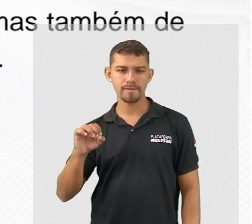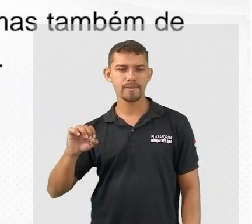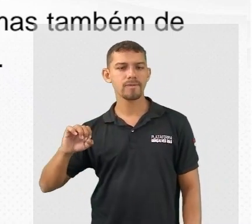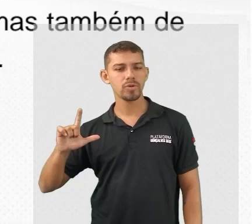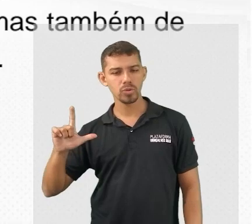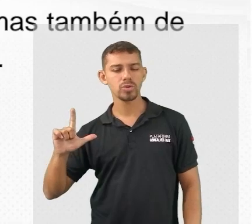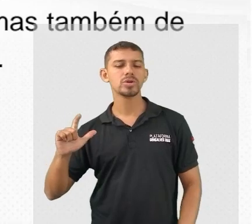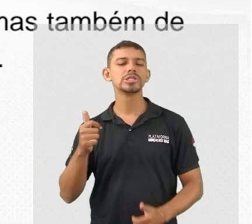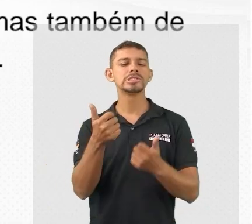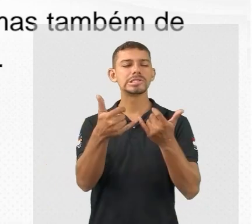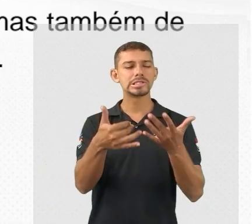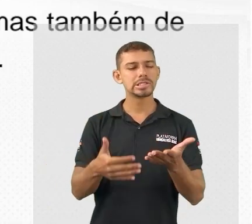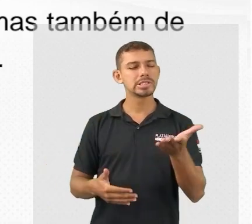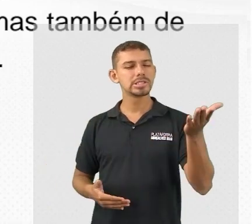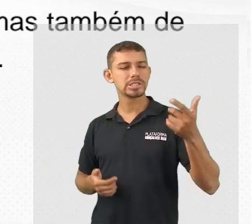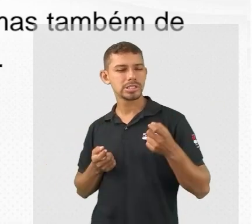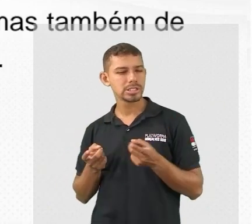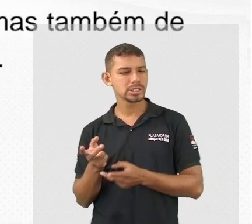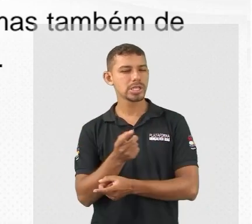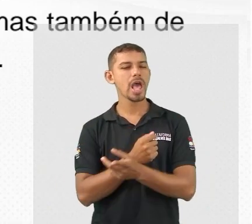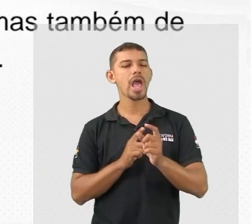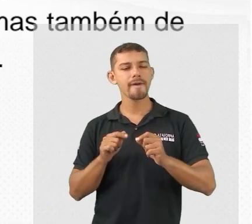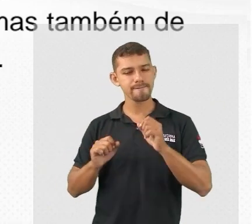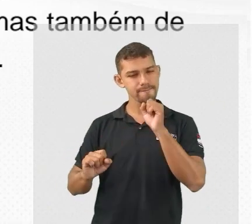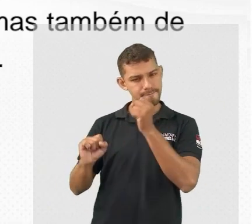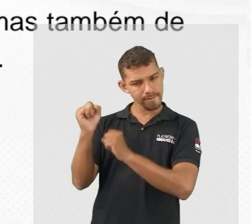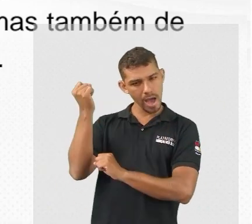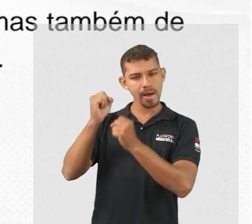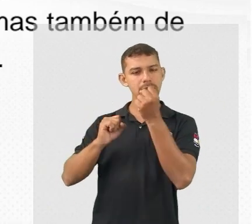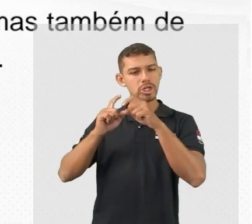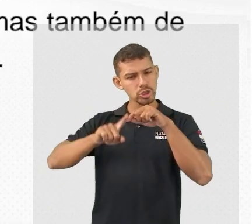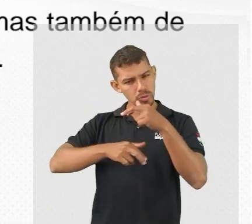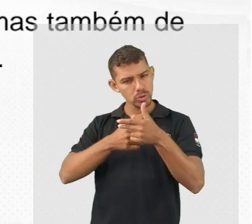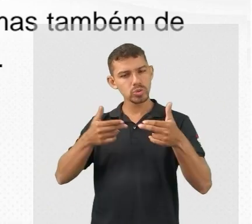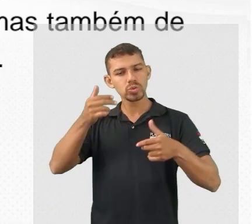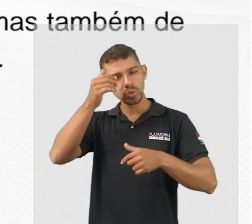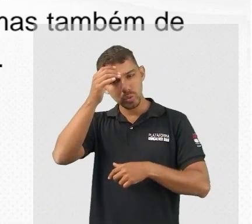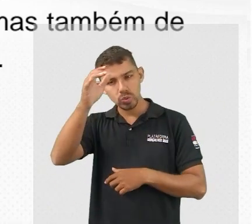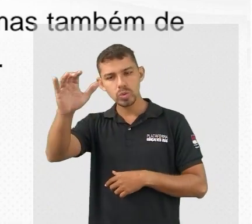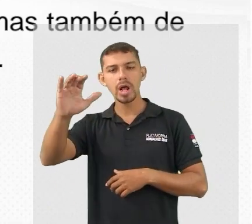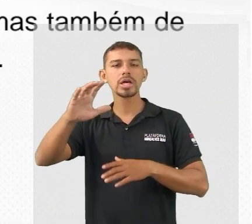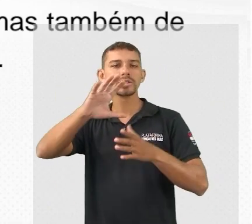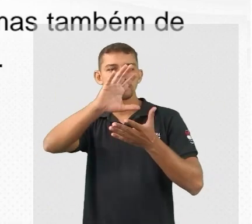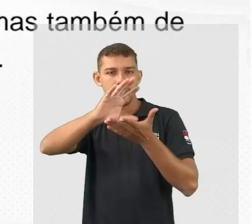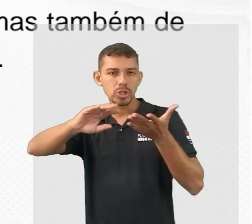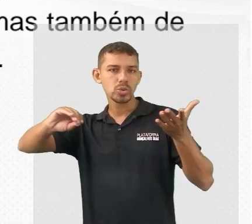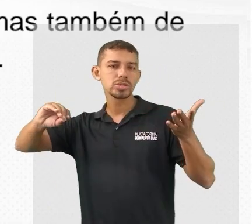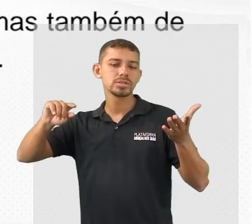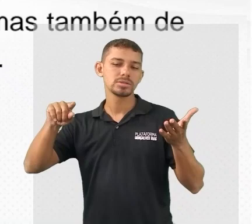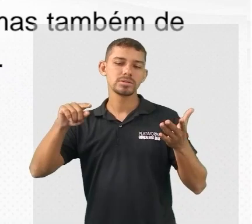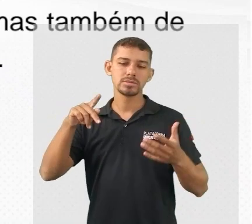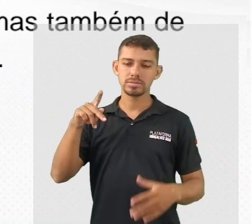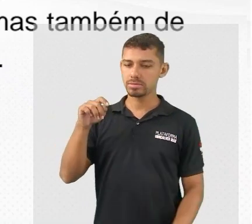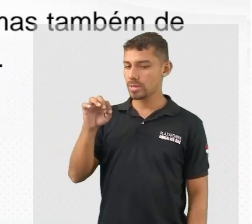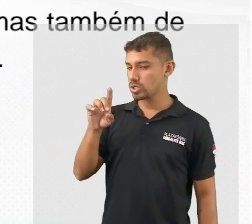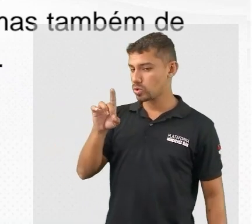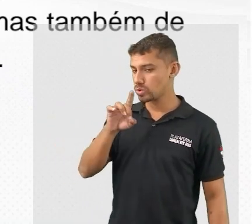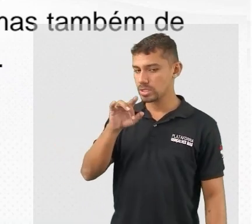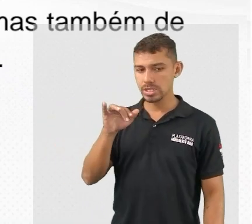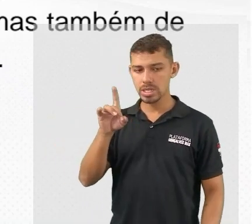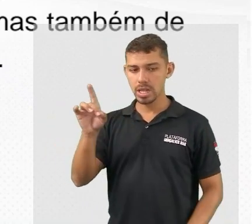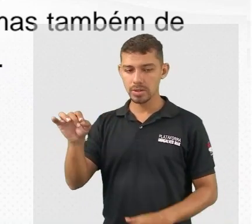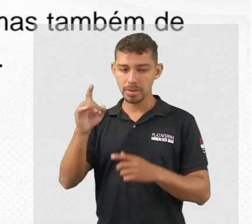massa viraram fábricas de produtos culturais padronizados e produtos culturais